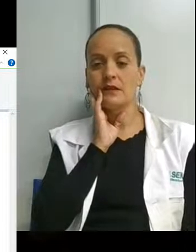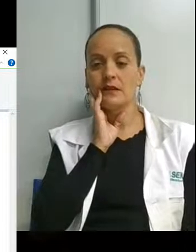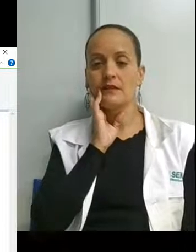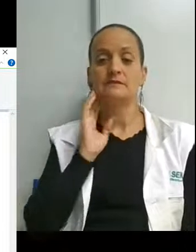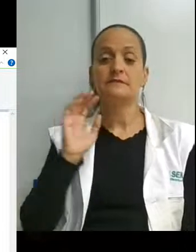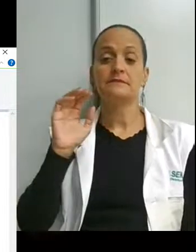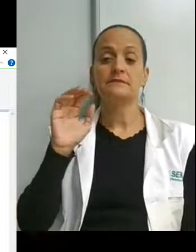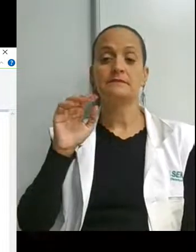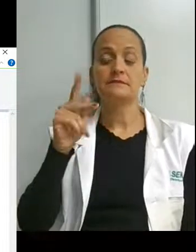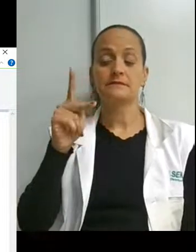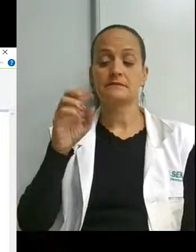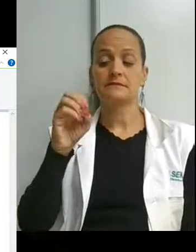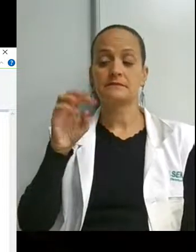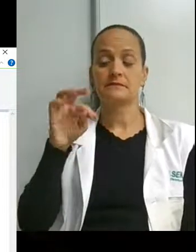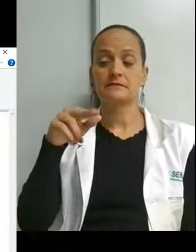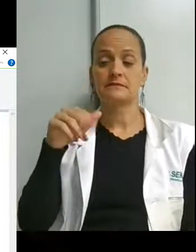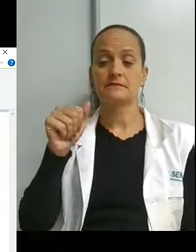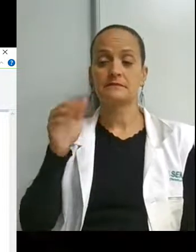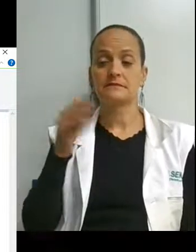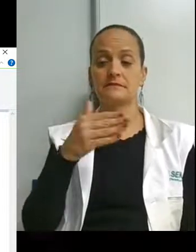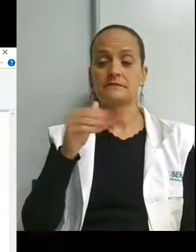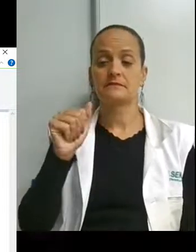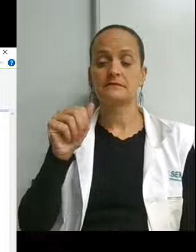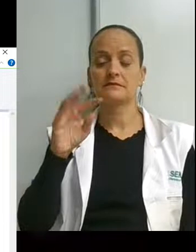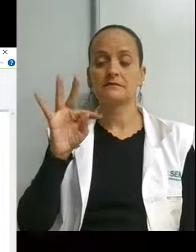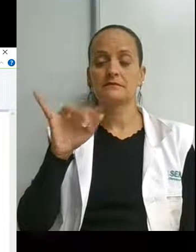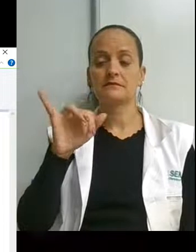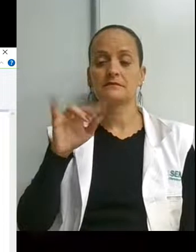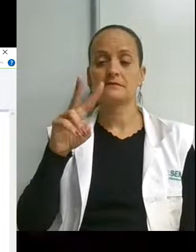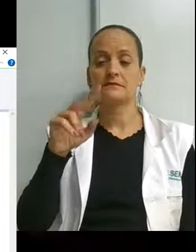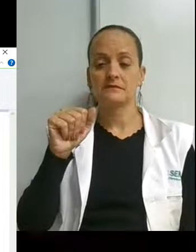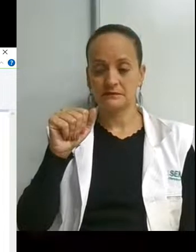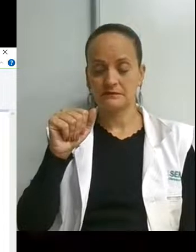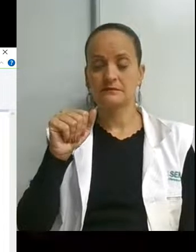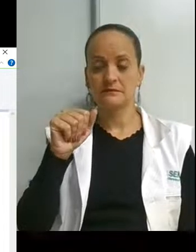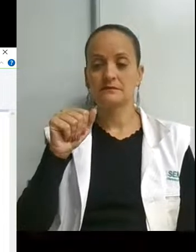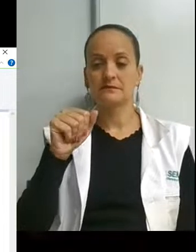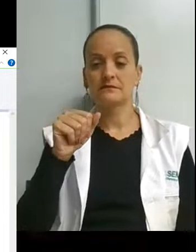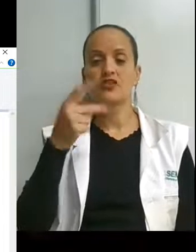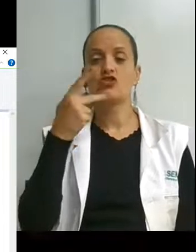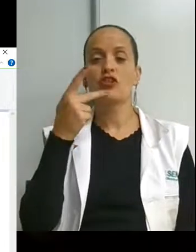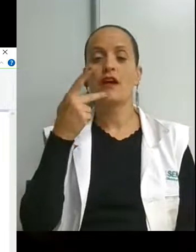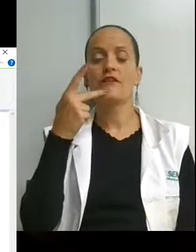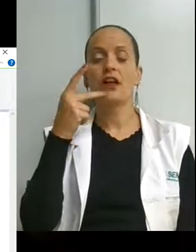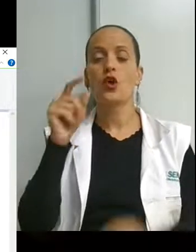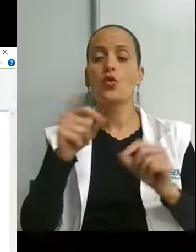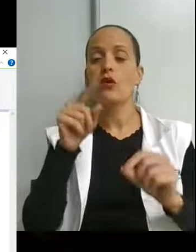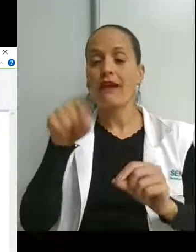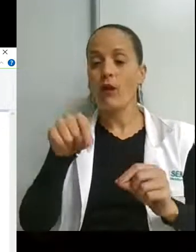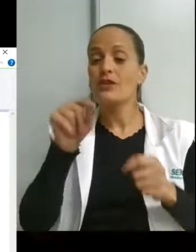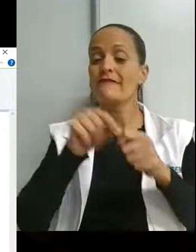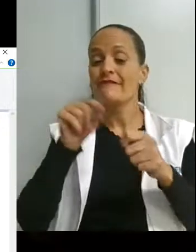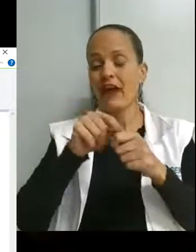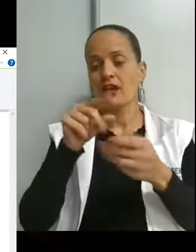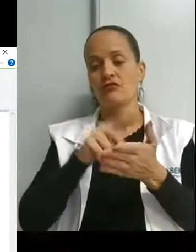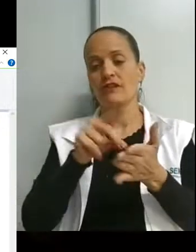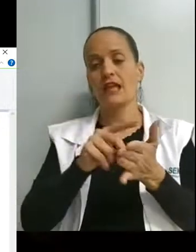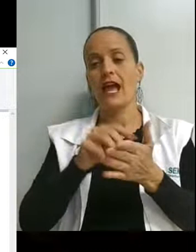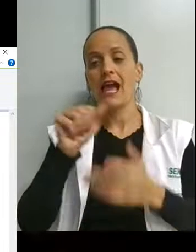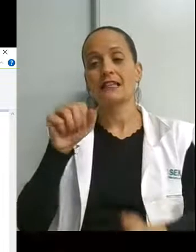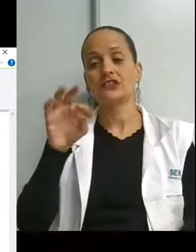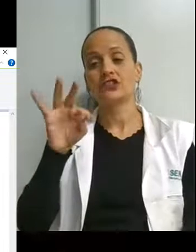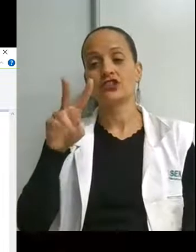ativa, né? A potência ativa, que até então a gente estava falando sobre ela, é a que realiza trabalho mesmo, né? Então a unidade